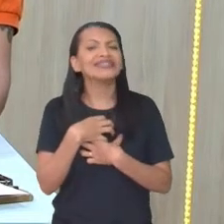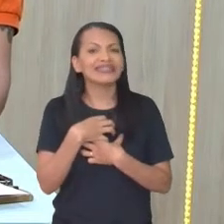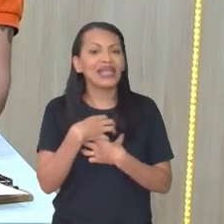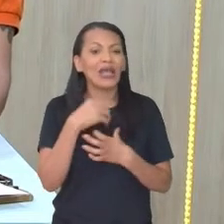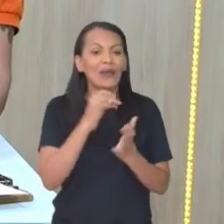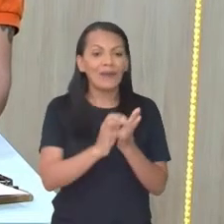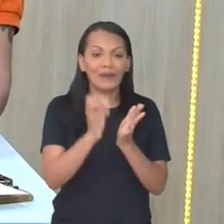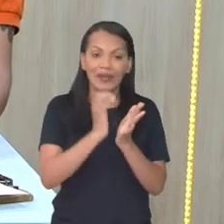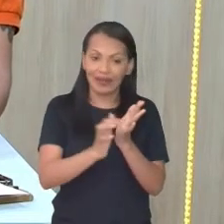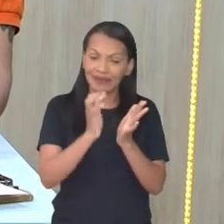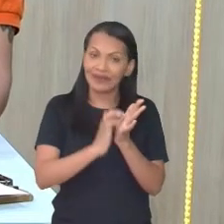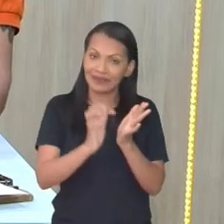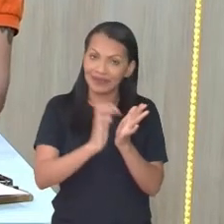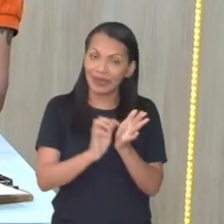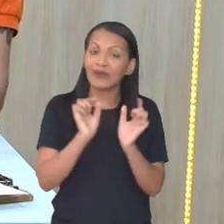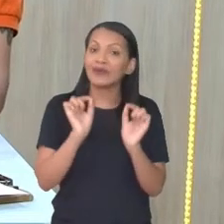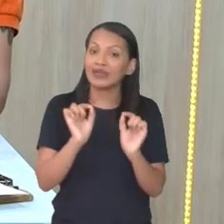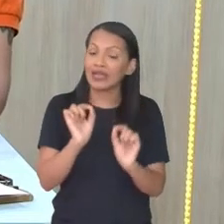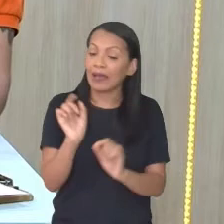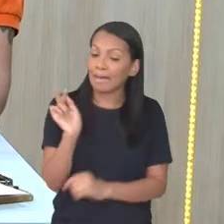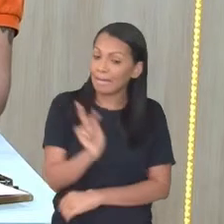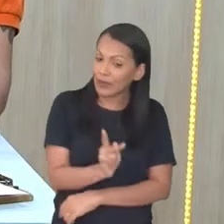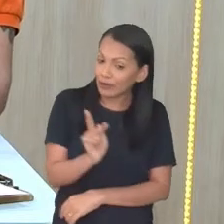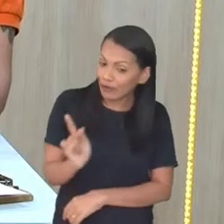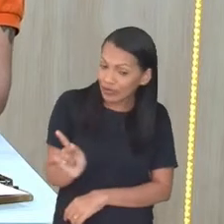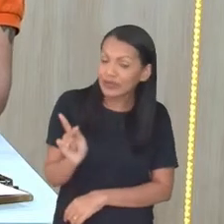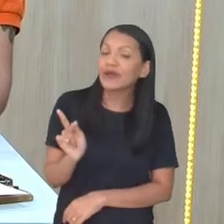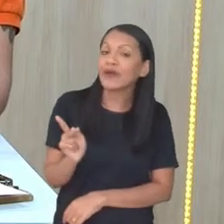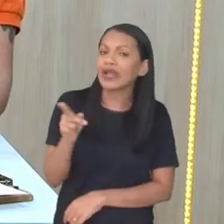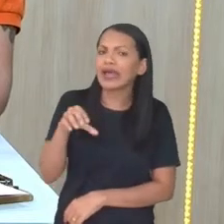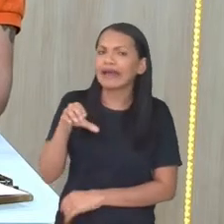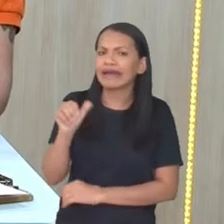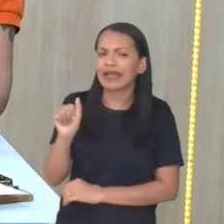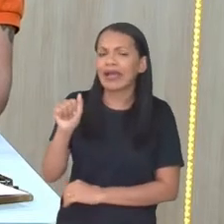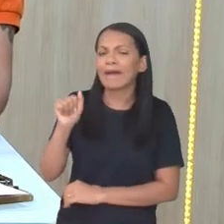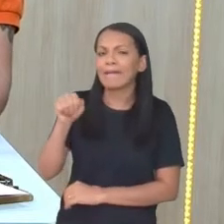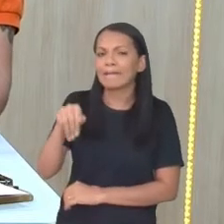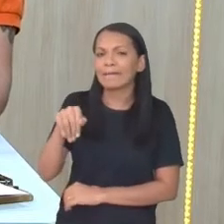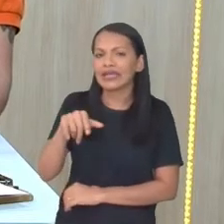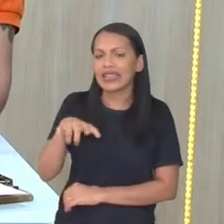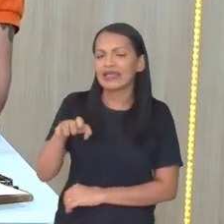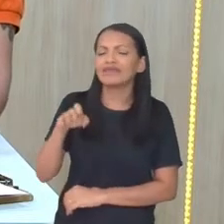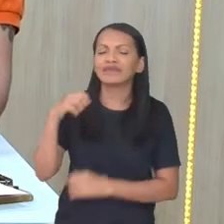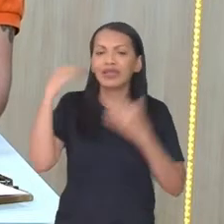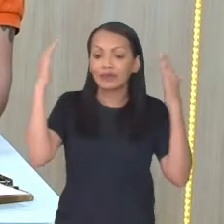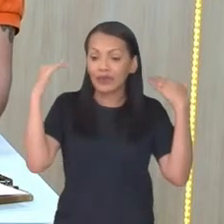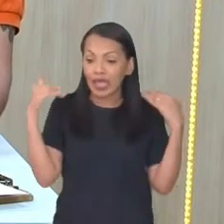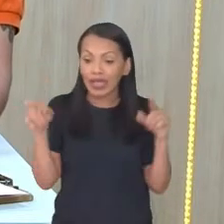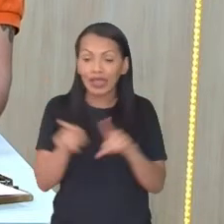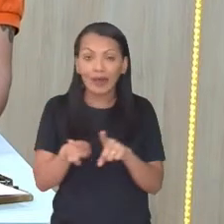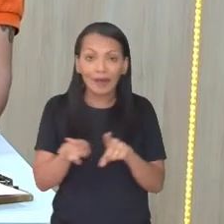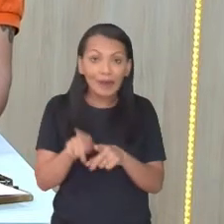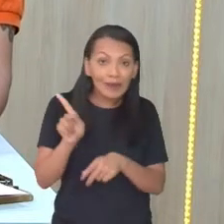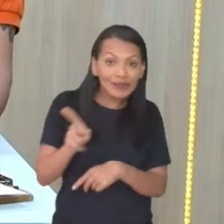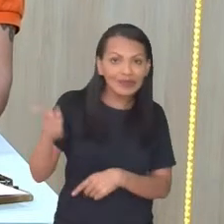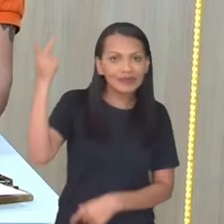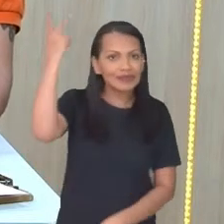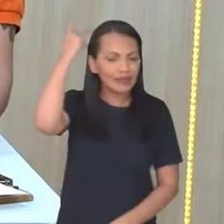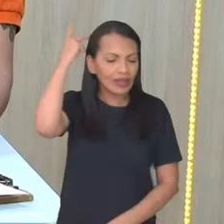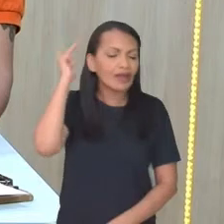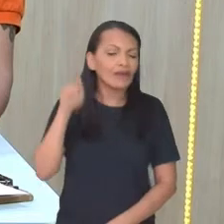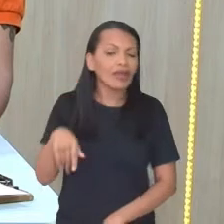ao Braille e justamente o que a professora Camille e Patrícia estavam falando, que era essa independência, essa autonomia. Quando a gente